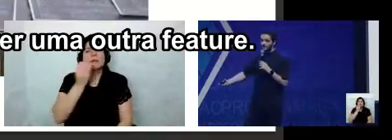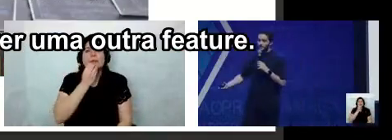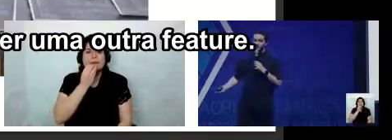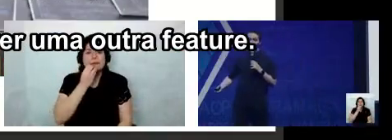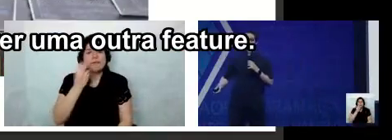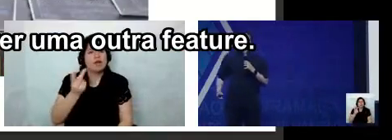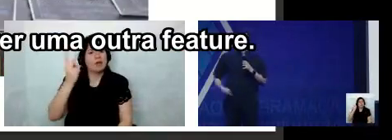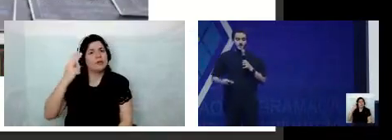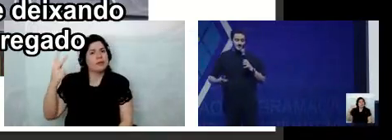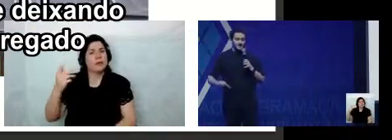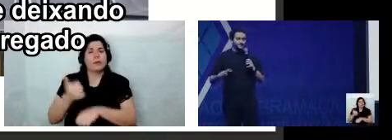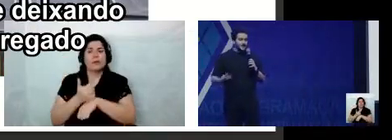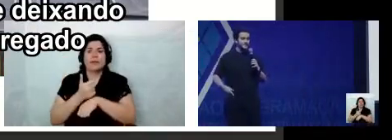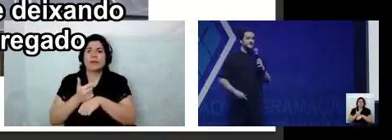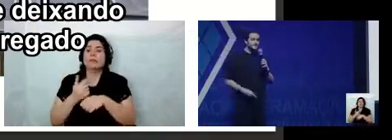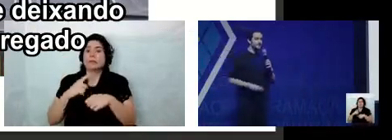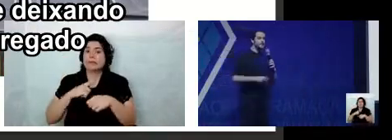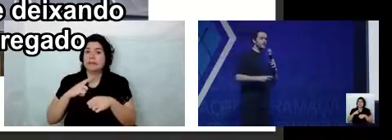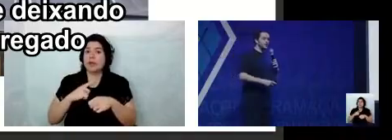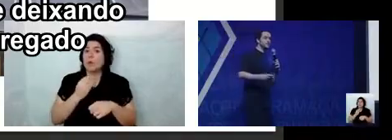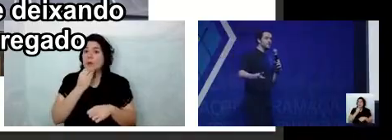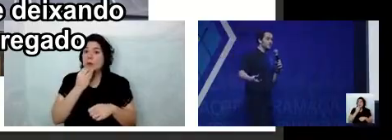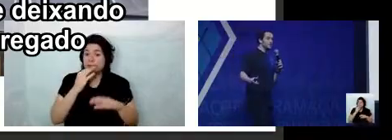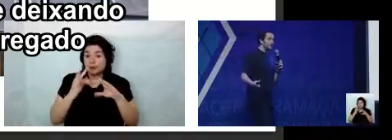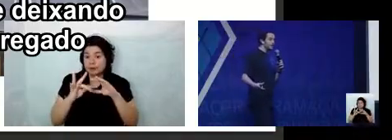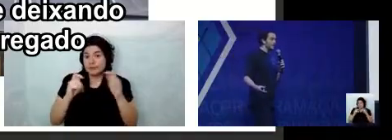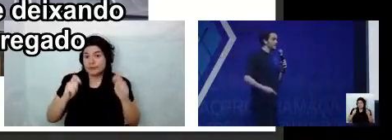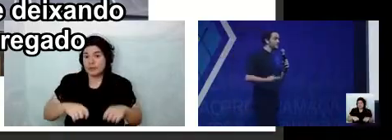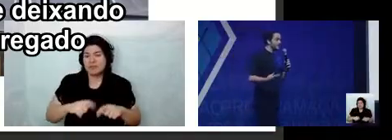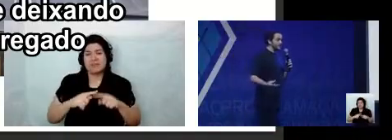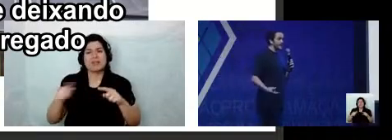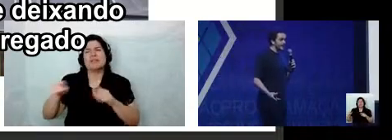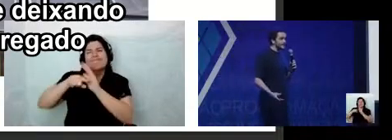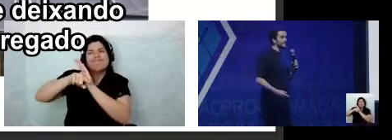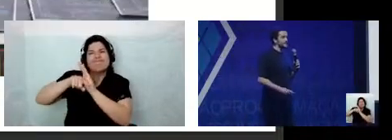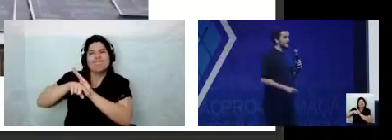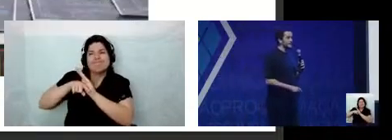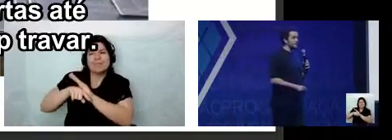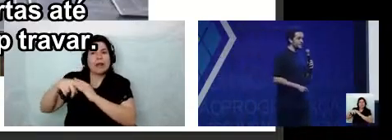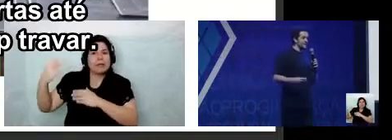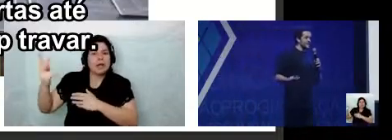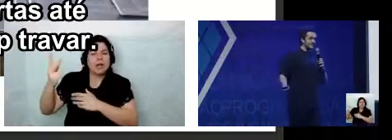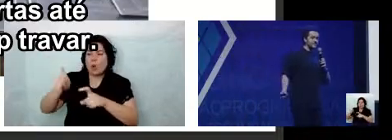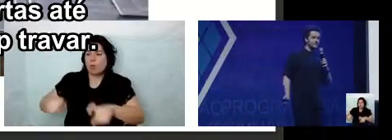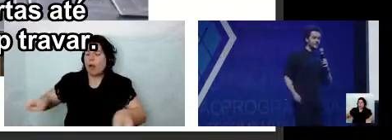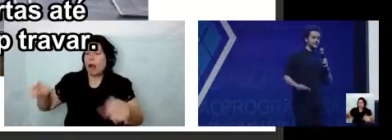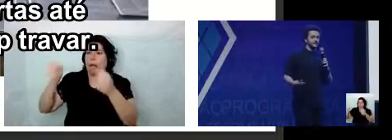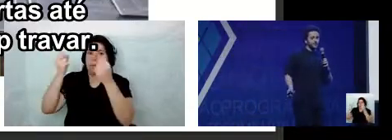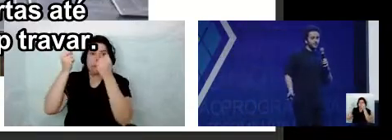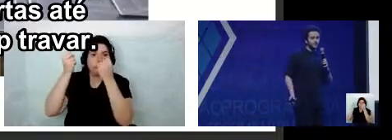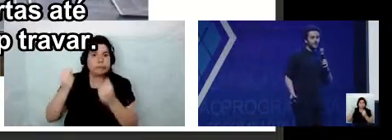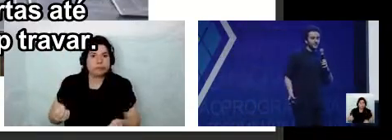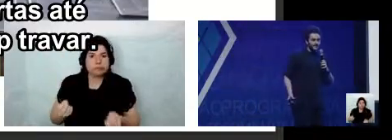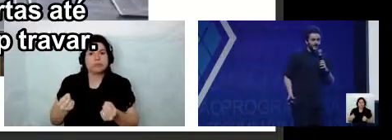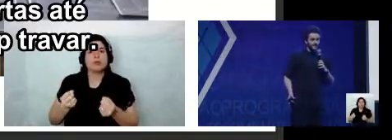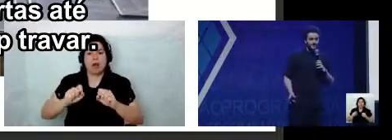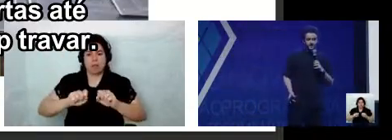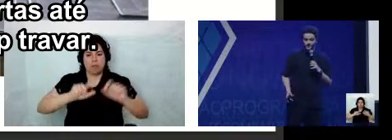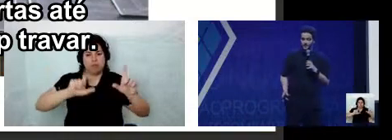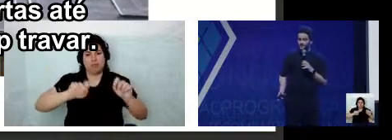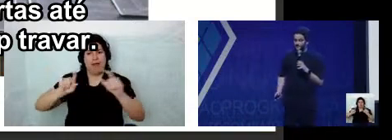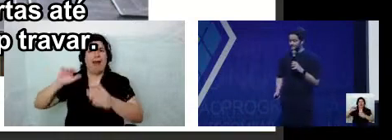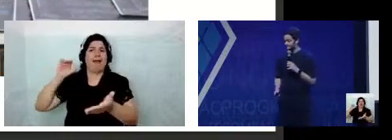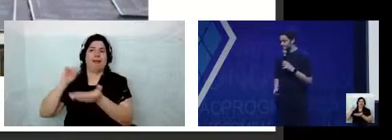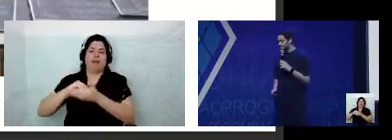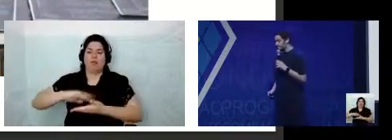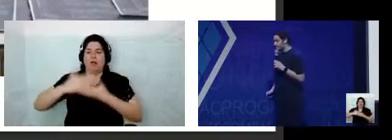história, desenvolver uma outra feature, mas ele estava lá pesquisando e deixando o computador dele super carregado, com todas aquelas abas abertas até o notebook travar, até